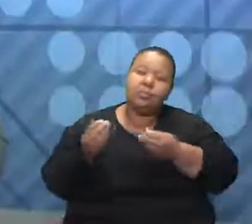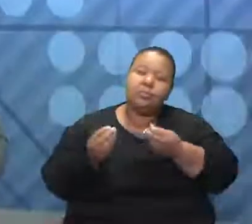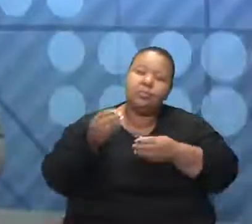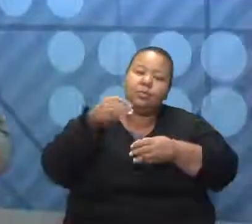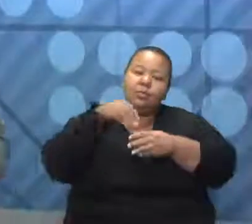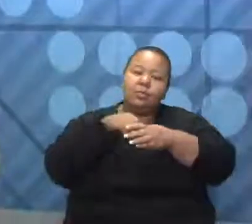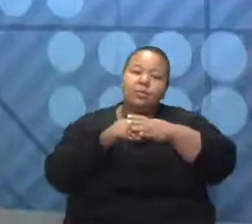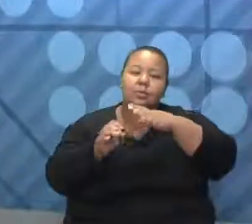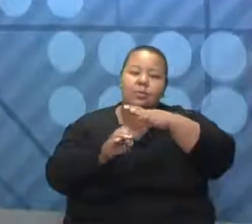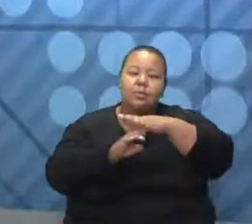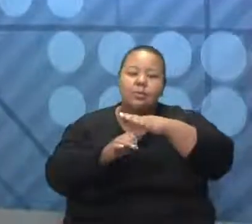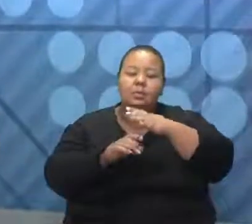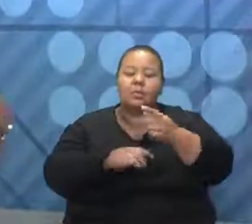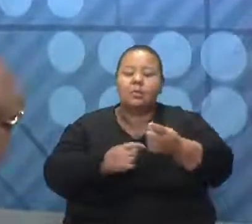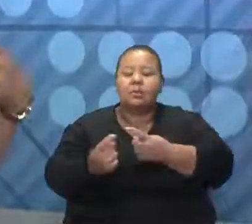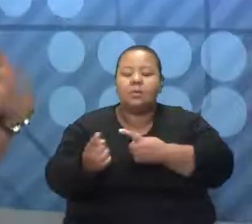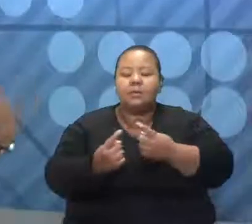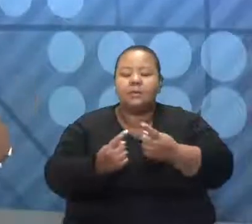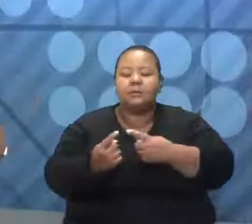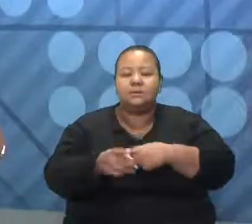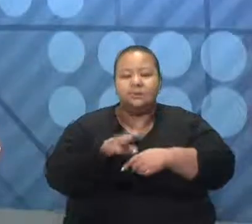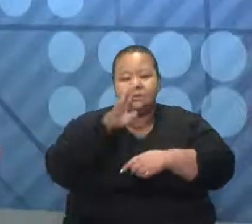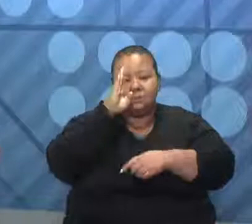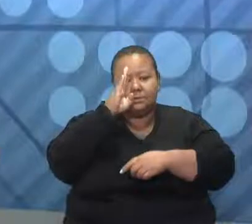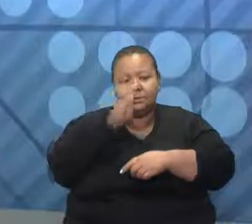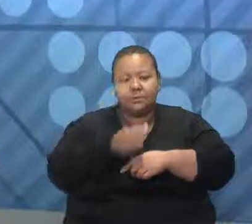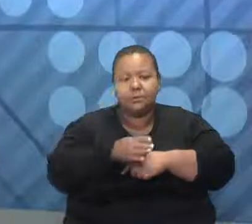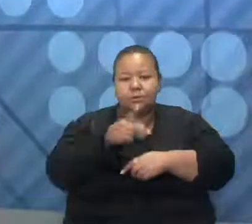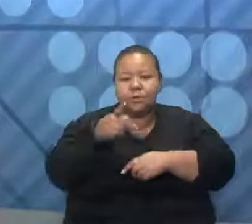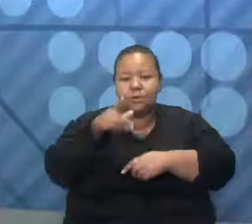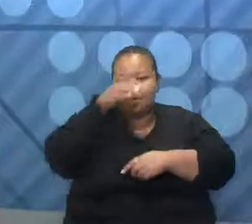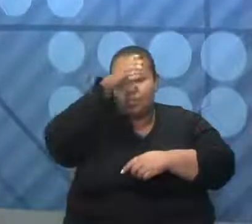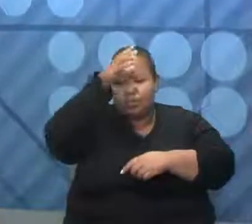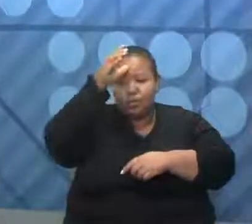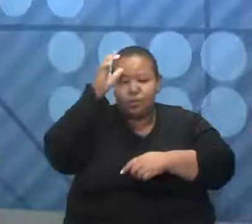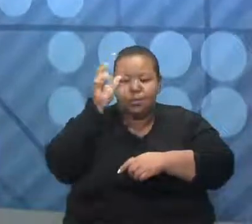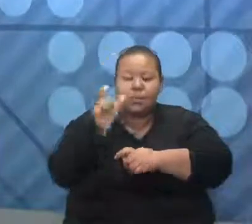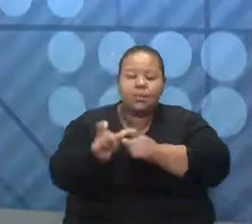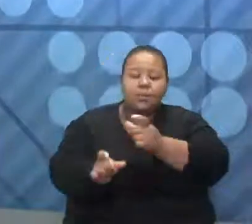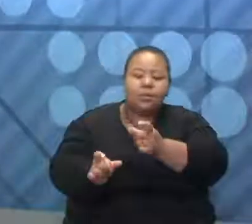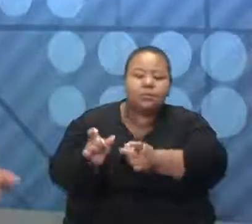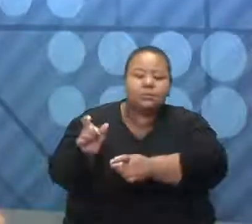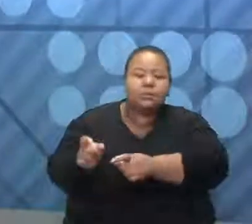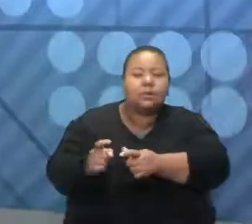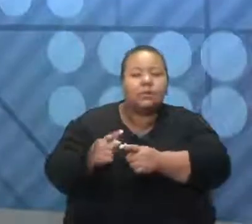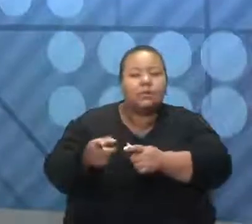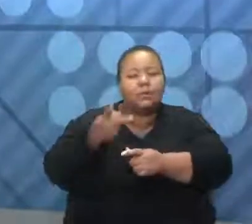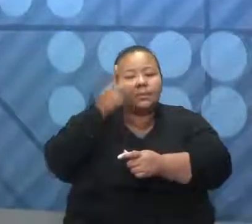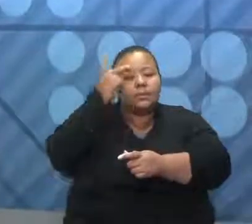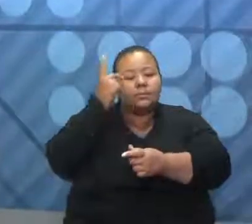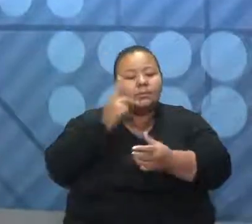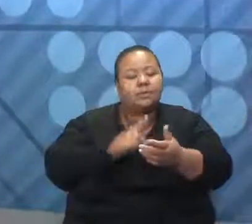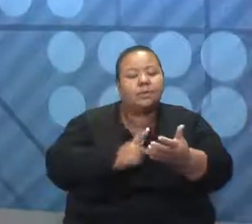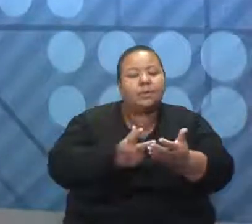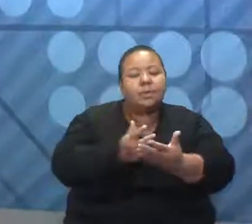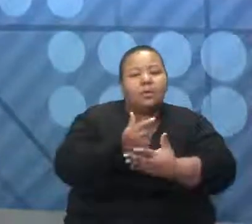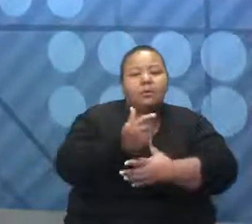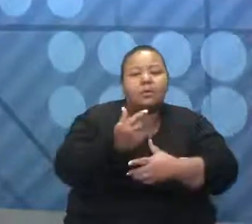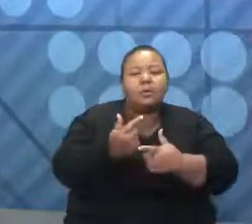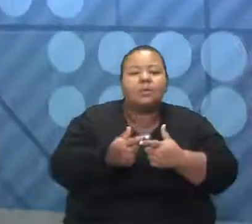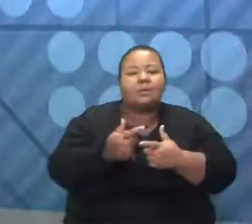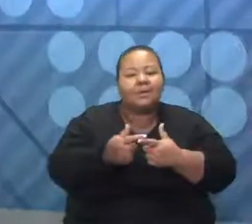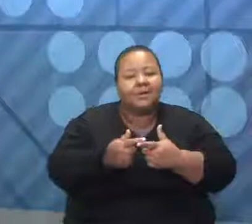desenvolvendo, quais são as relações deles diretamente com o consumidor, por que eles compram, por que consomem, por